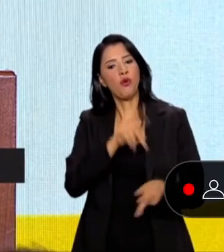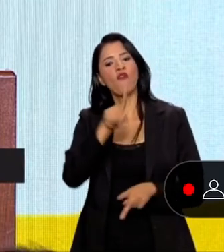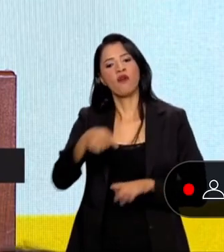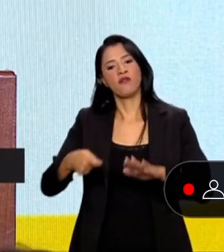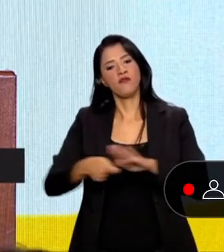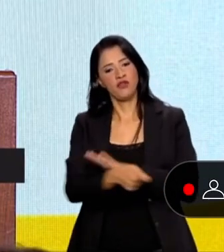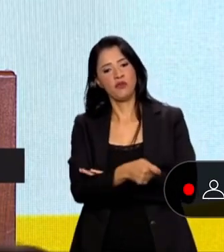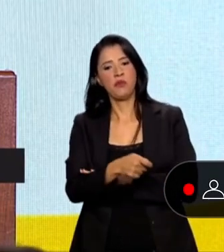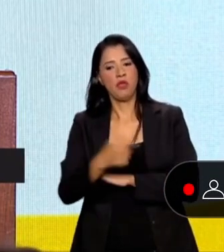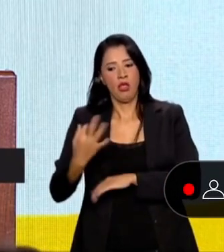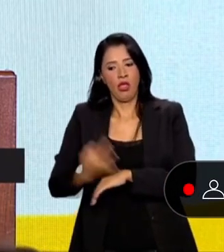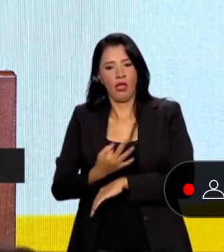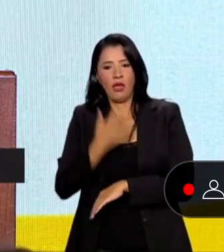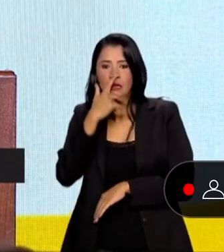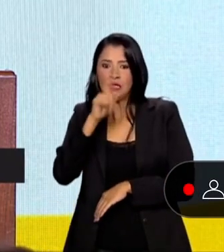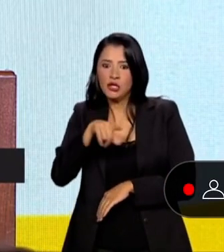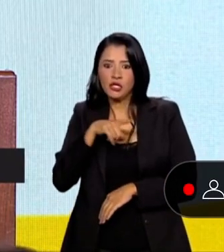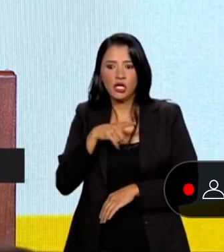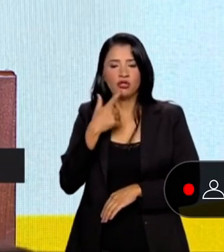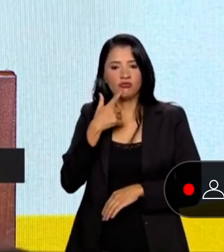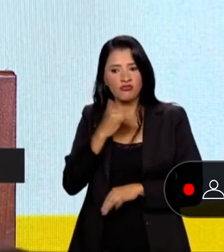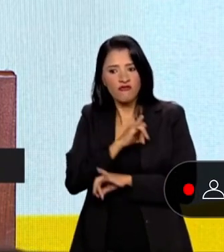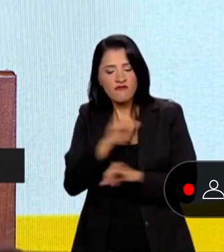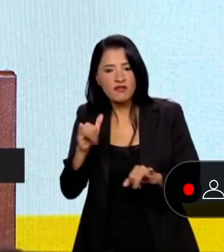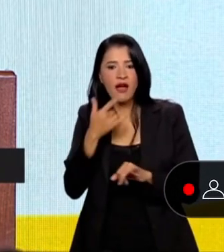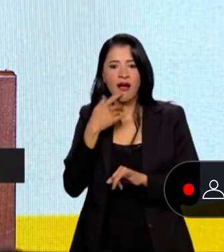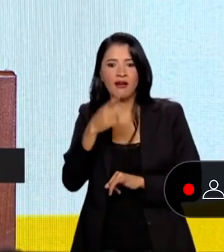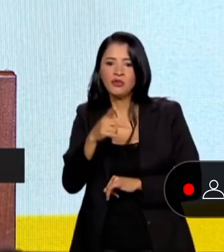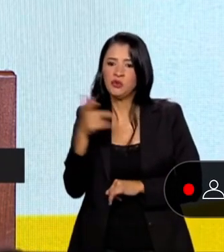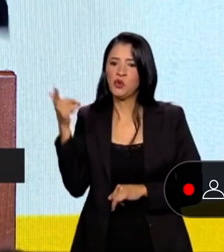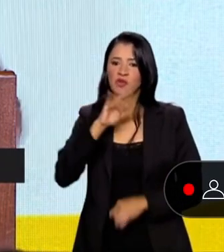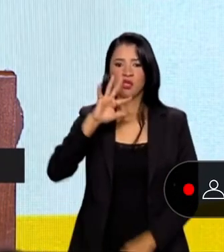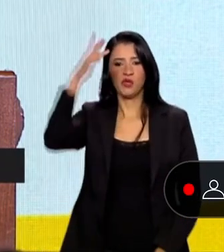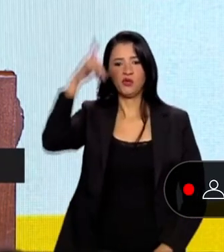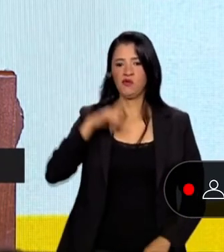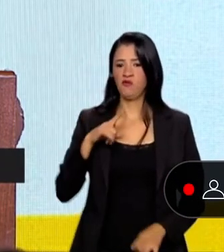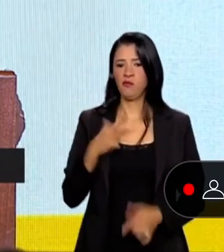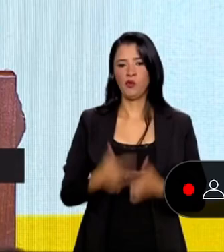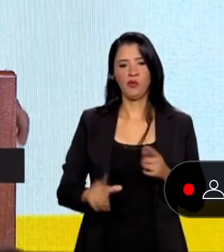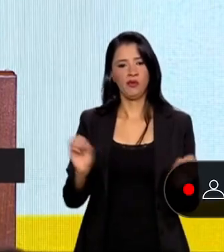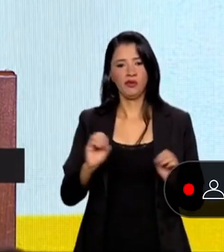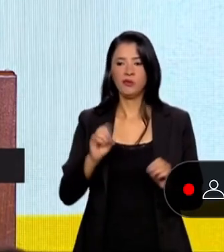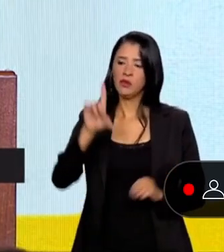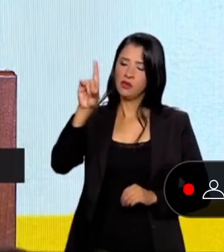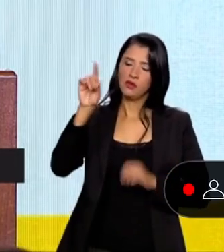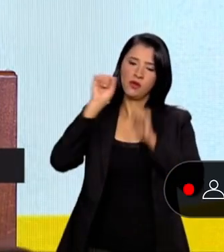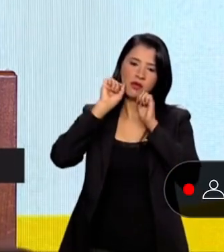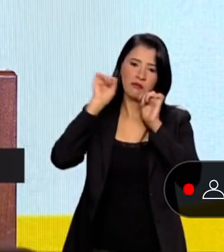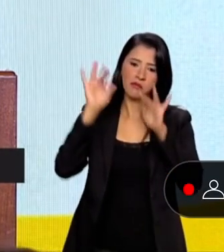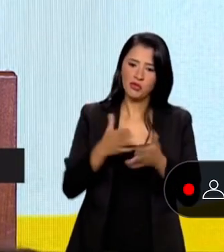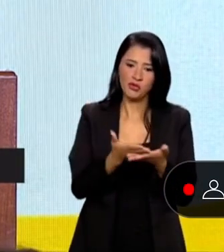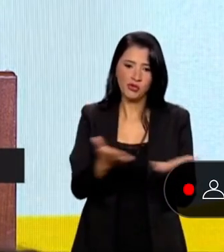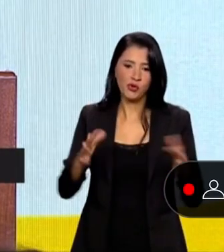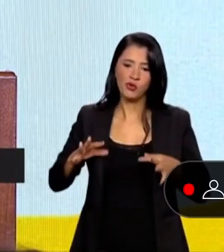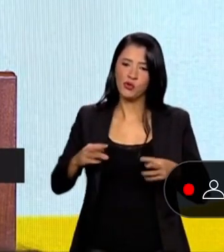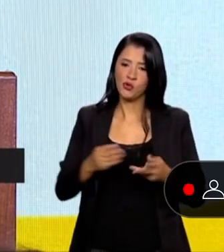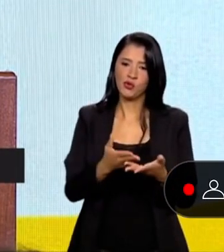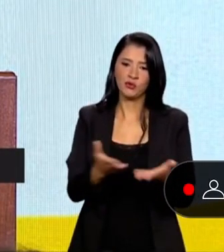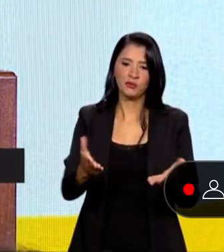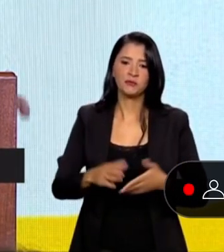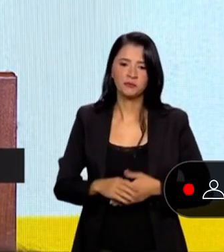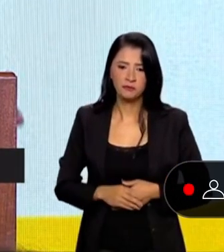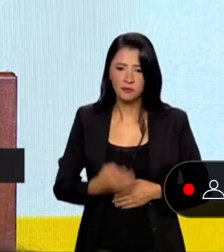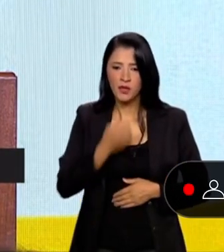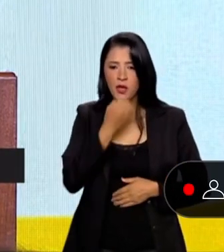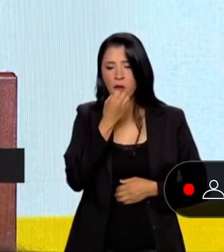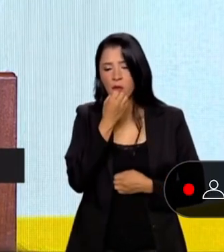investimento. E se a gente não fizer essa opção, a gente não resolve o problema. Que Deus abençoe todos vocês,